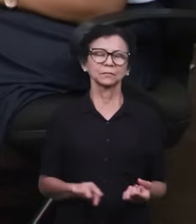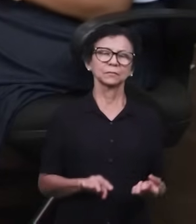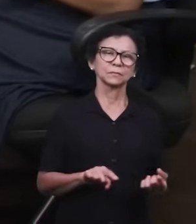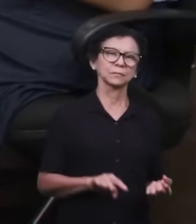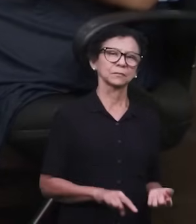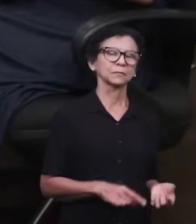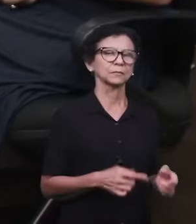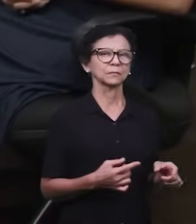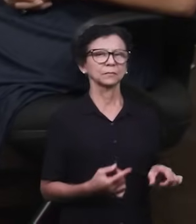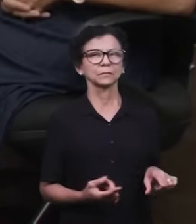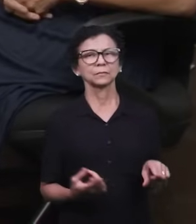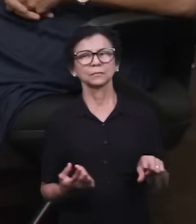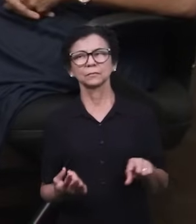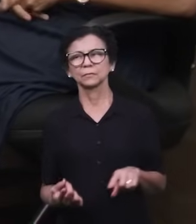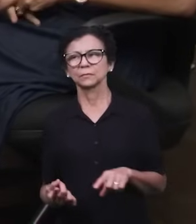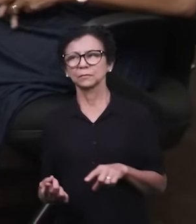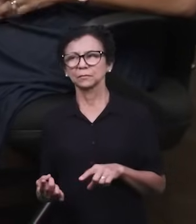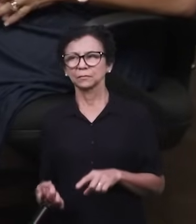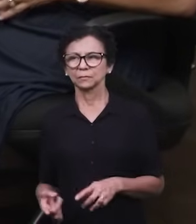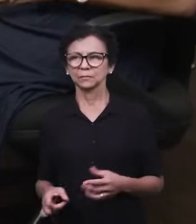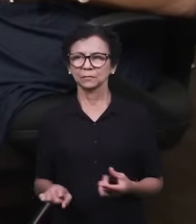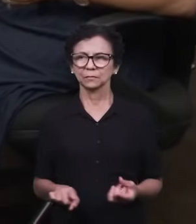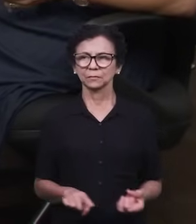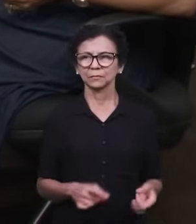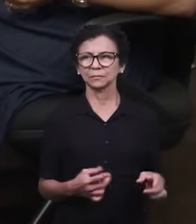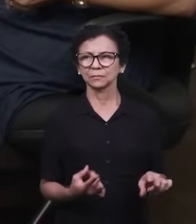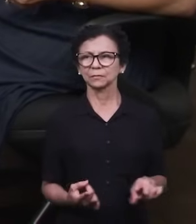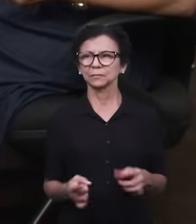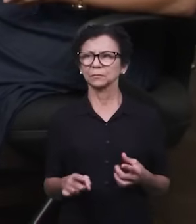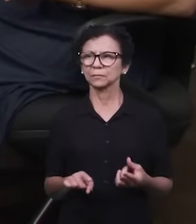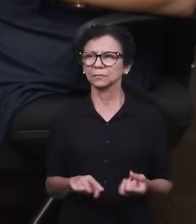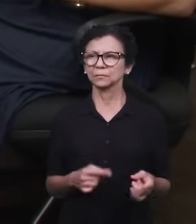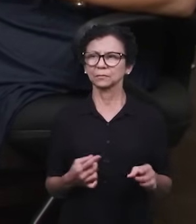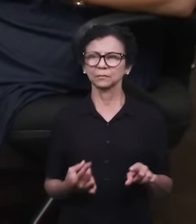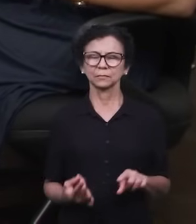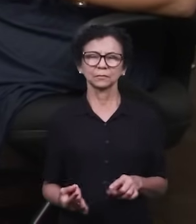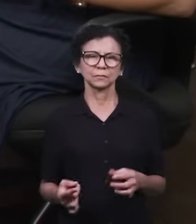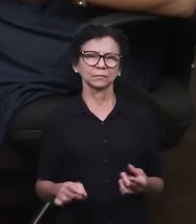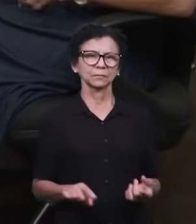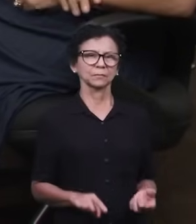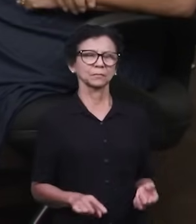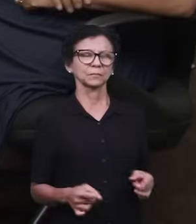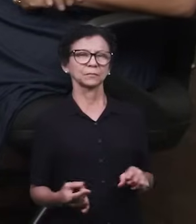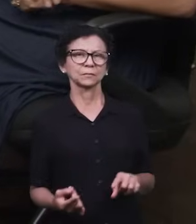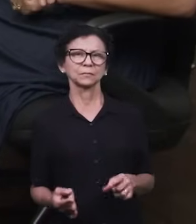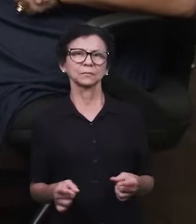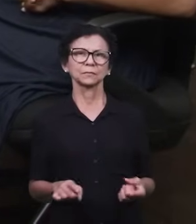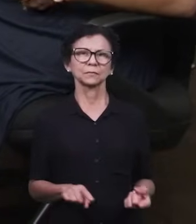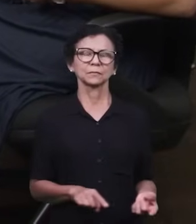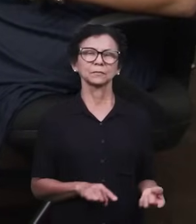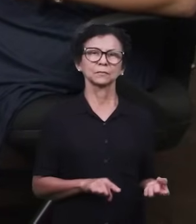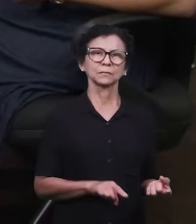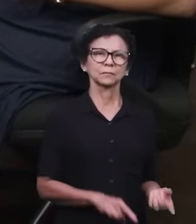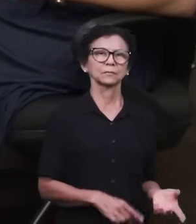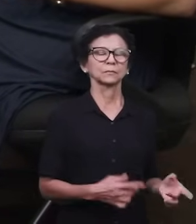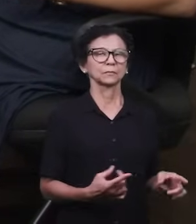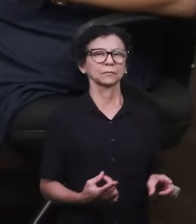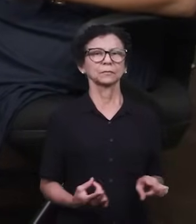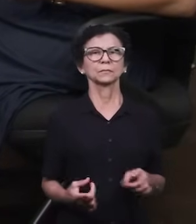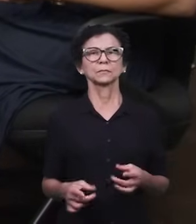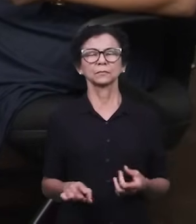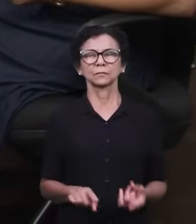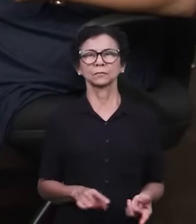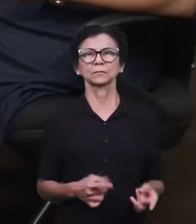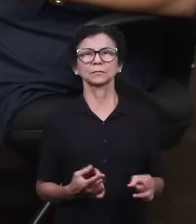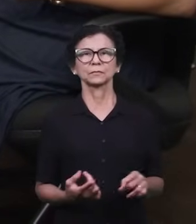Glória a Jesus. Glória a Deus. Glória a Jesus. Glória a Deus acompanhar aqui, né? É uma coordenação motora, né? Uma velocidade ali. É